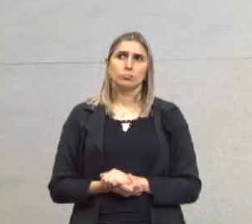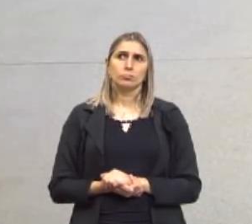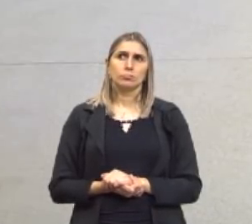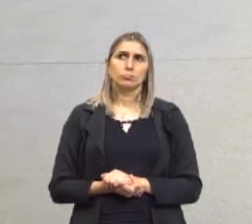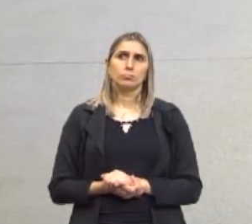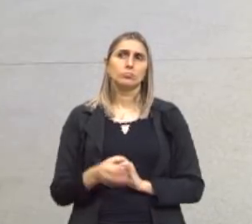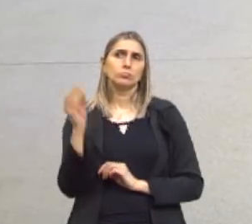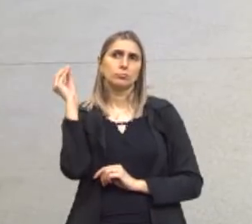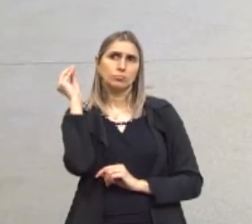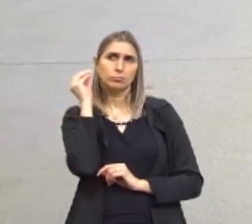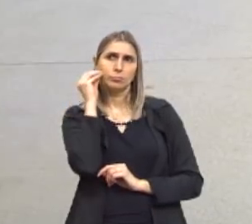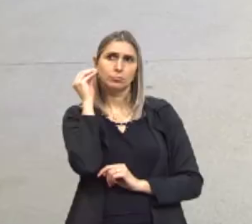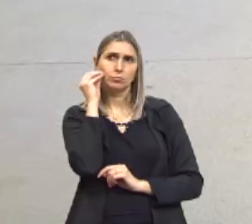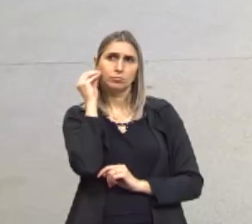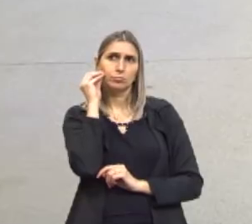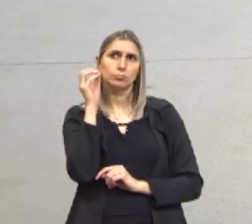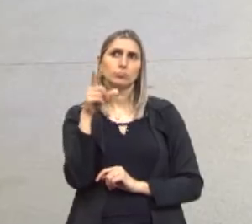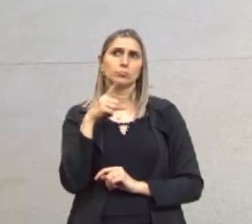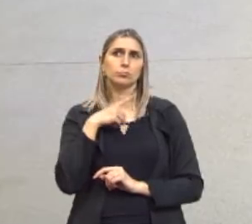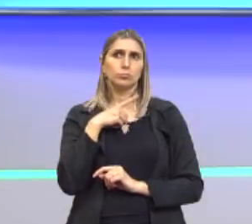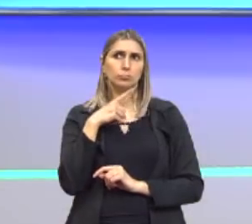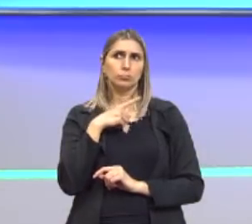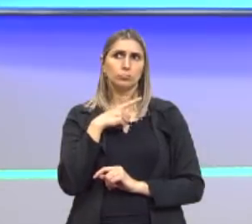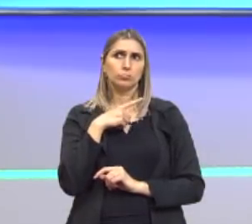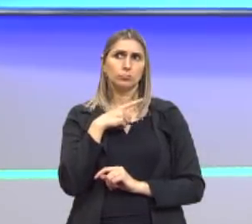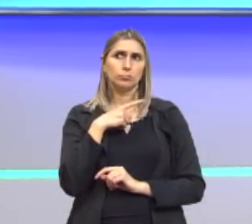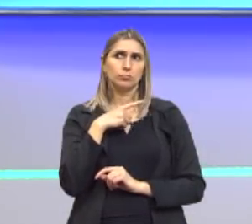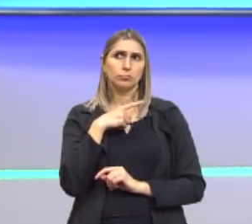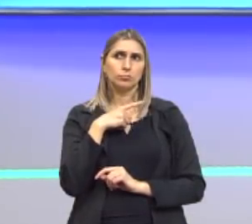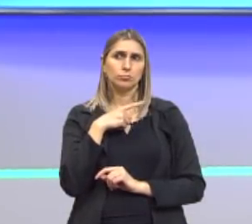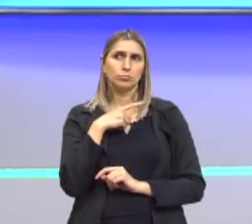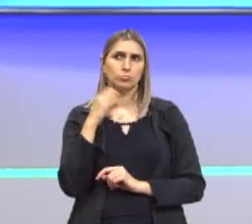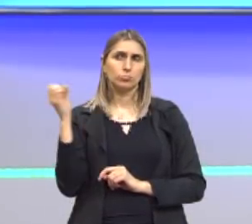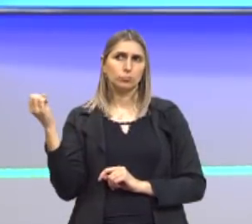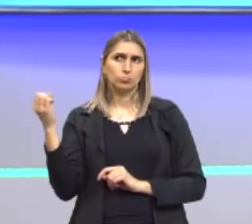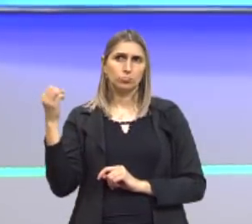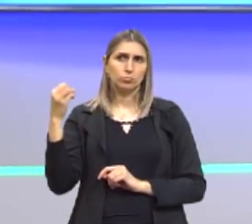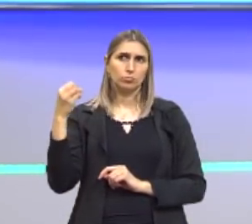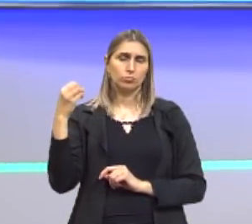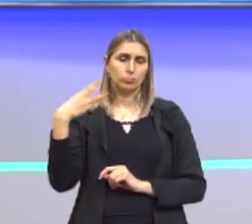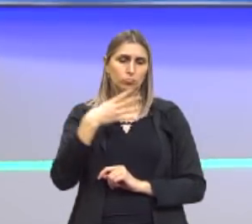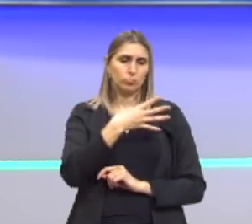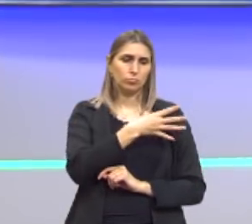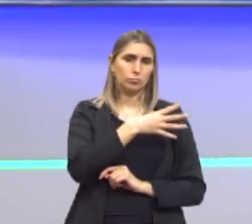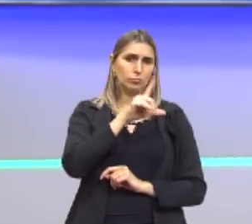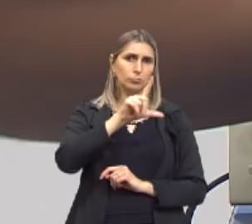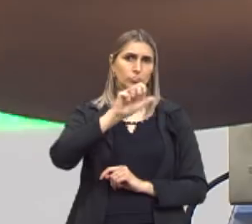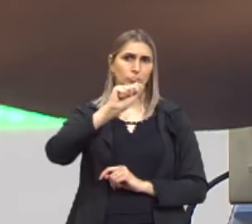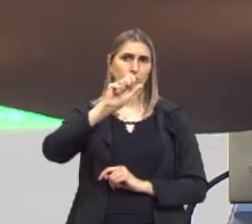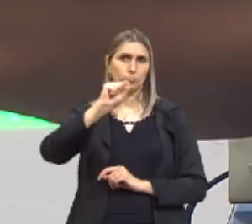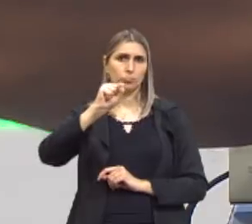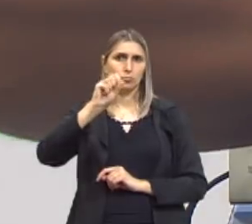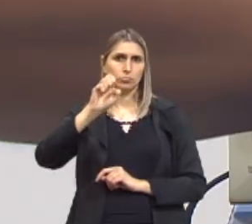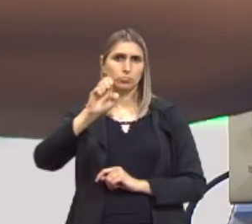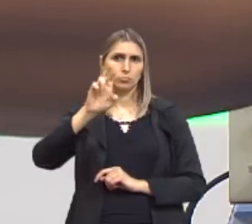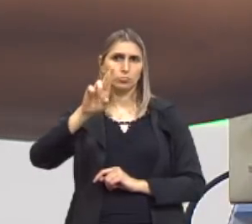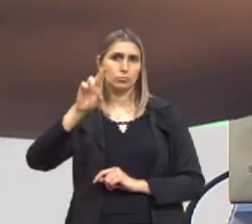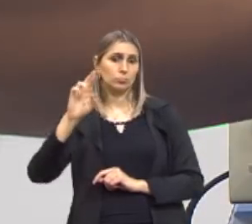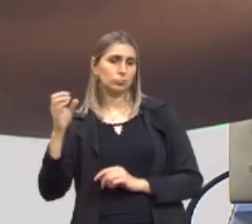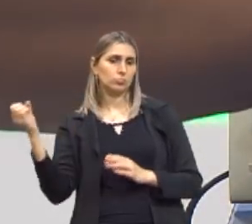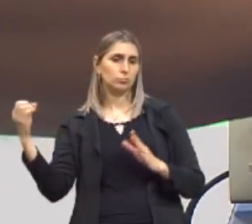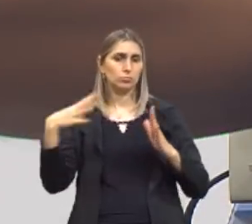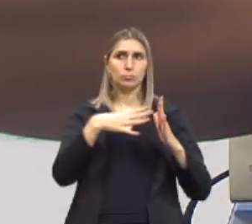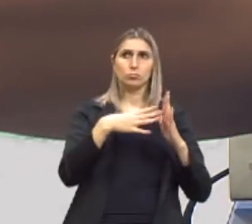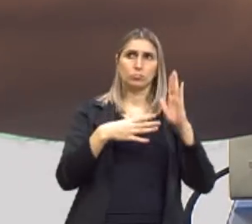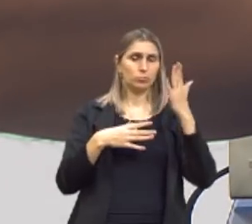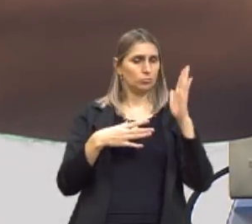Nesse experimento, eu tenho um feixe de laser que vai incidir sobre o espelho. O